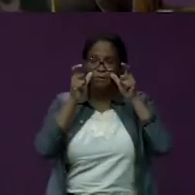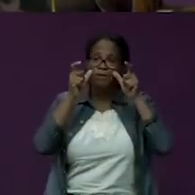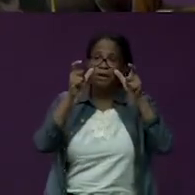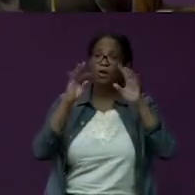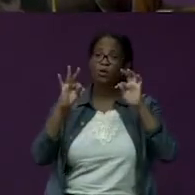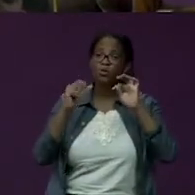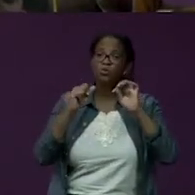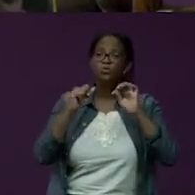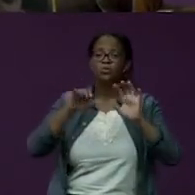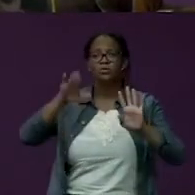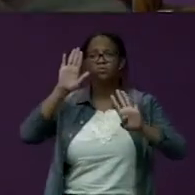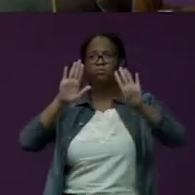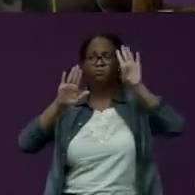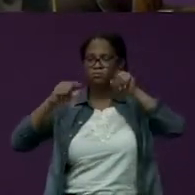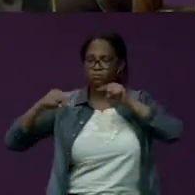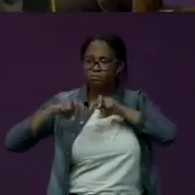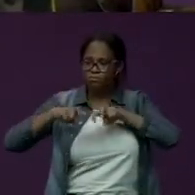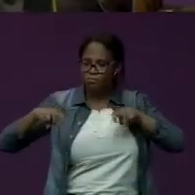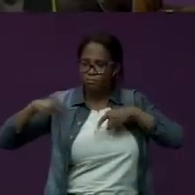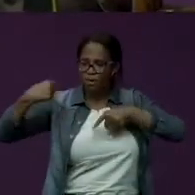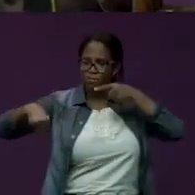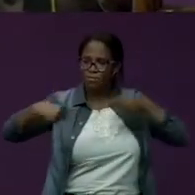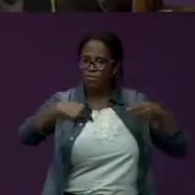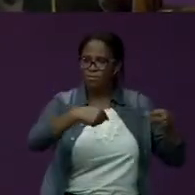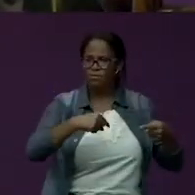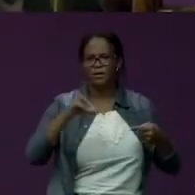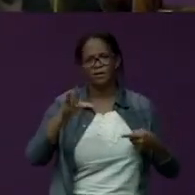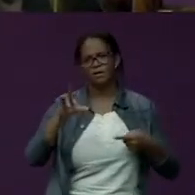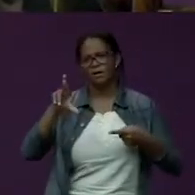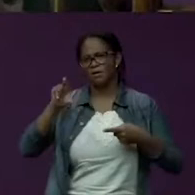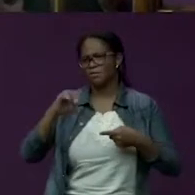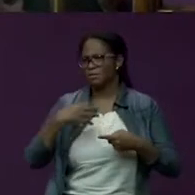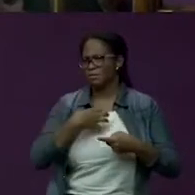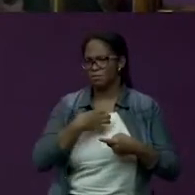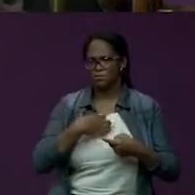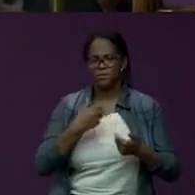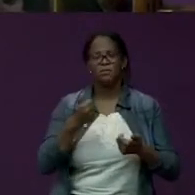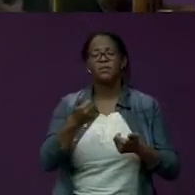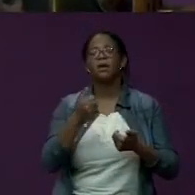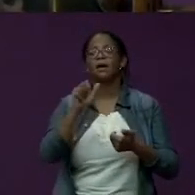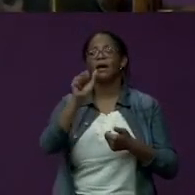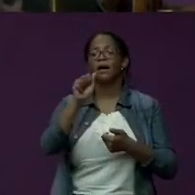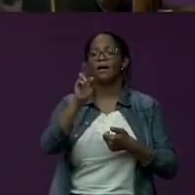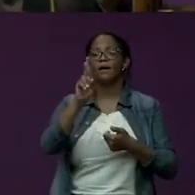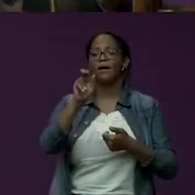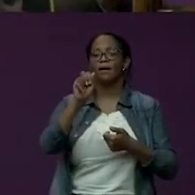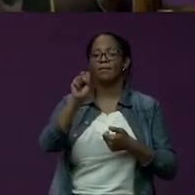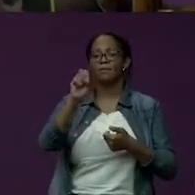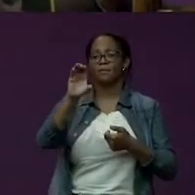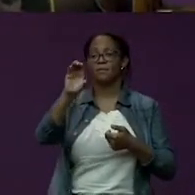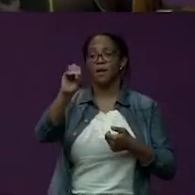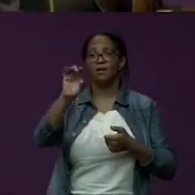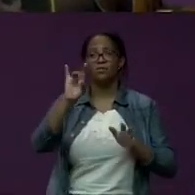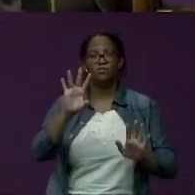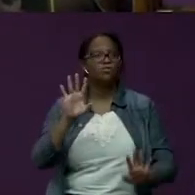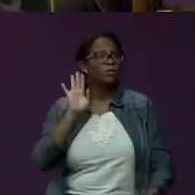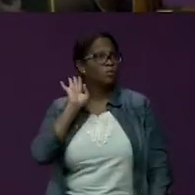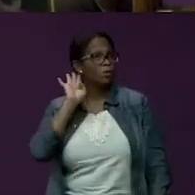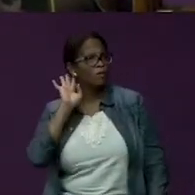os candidatos para debates, faremos isso com a Abras============················também, mas não para